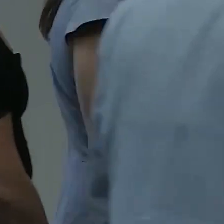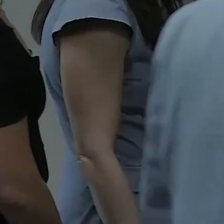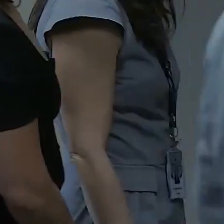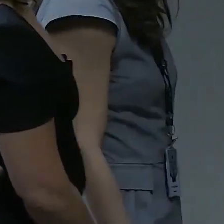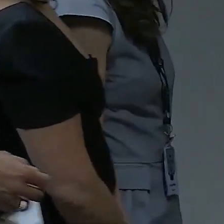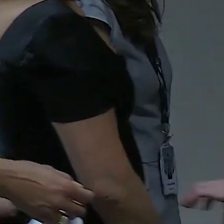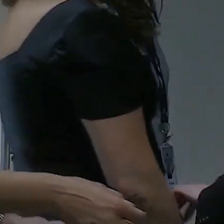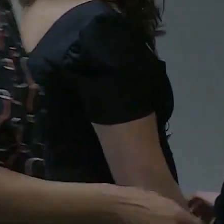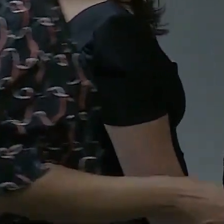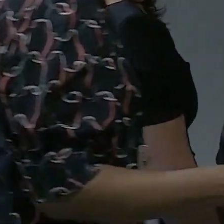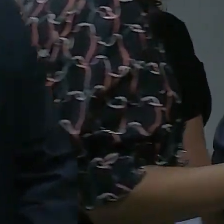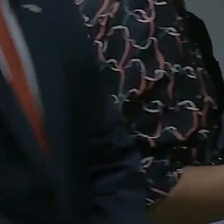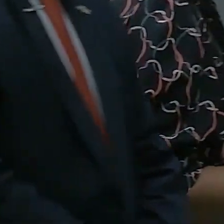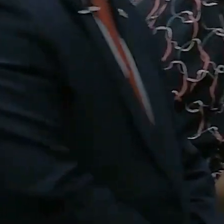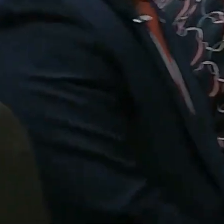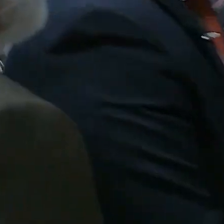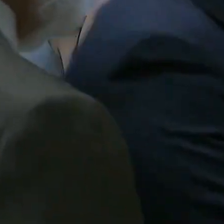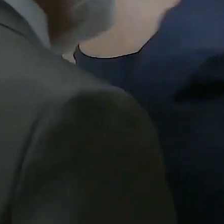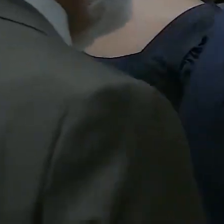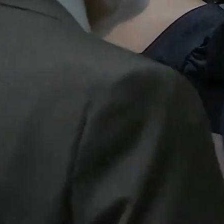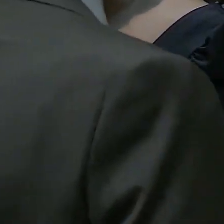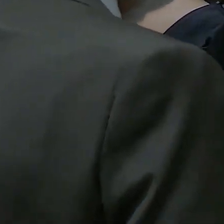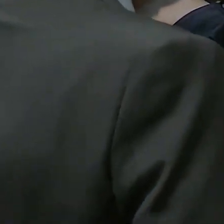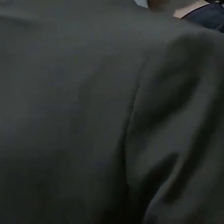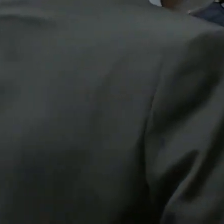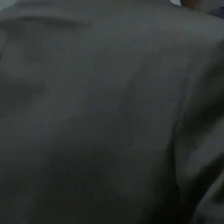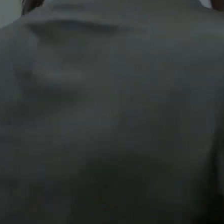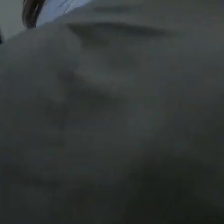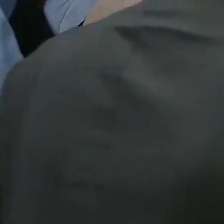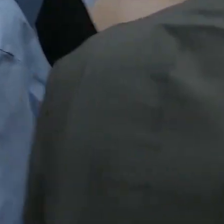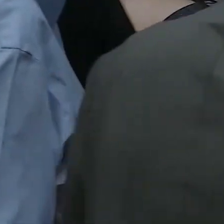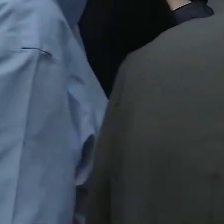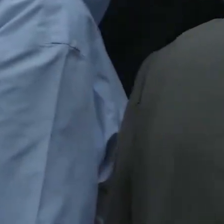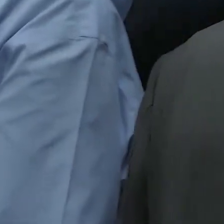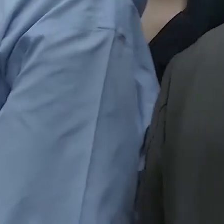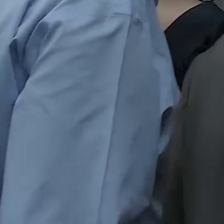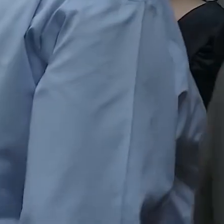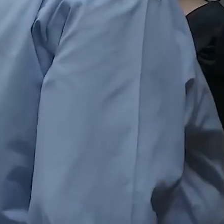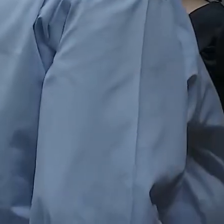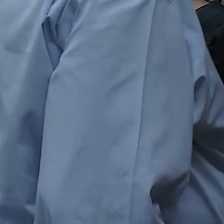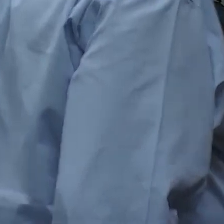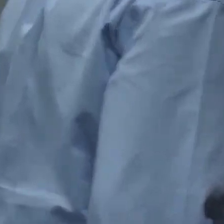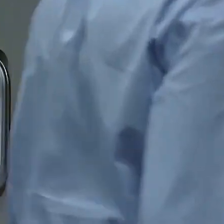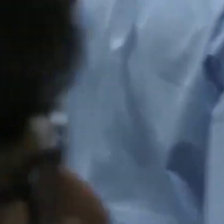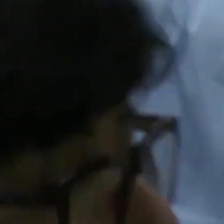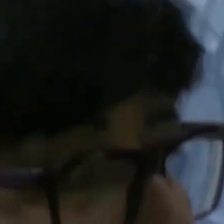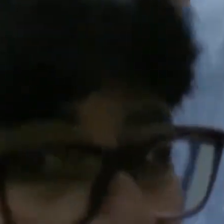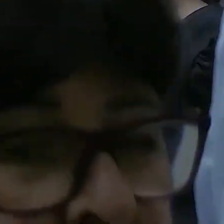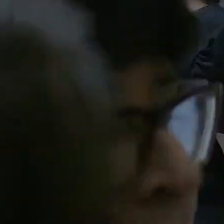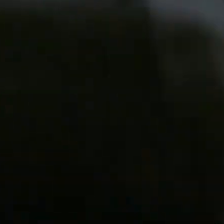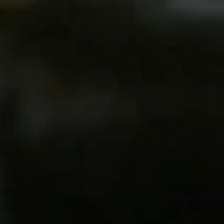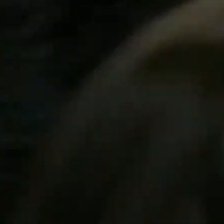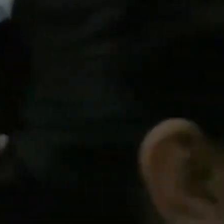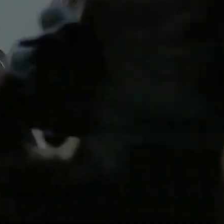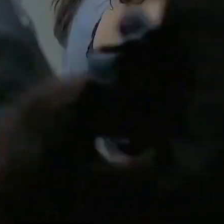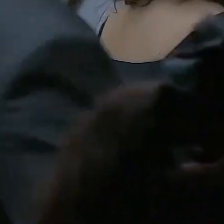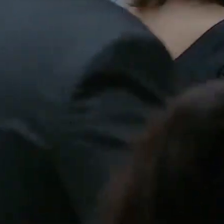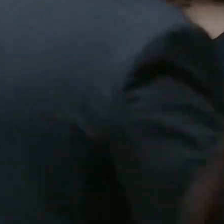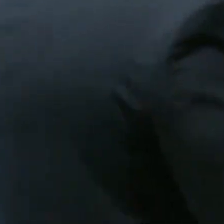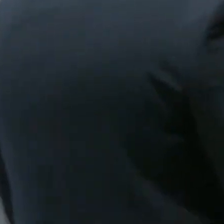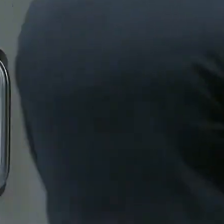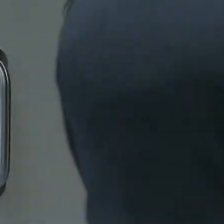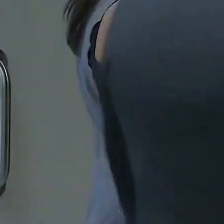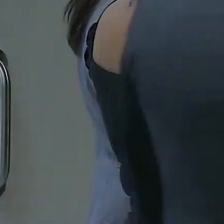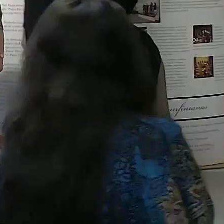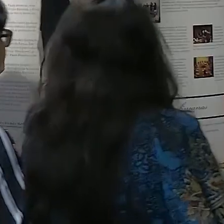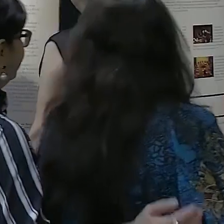Autoridades e convidados conversam e visitam o espaço inaugural do hall de entrada do TRE São Paulo com a exposição Paulo Bonfim, o Poeta das